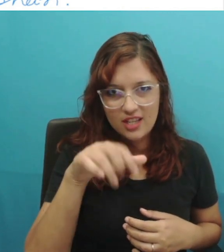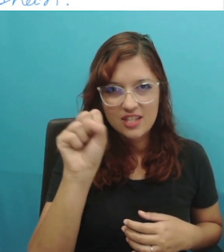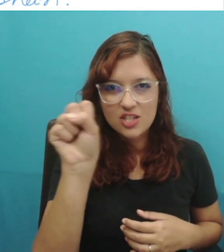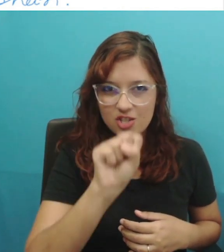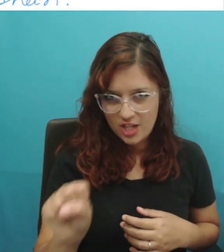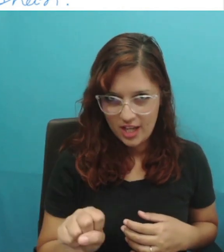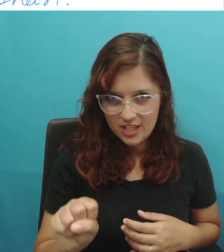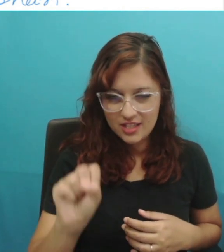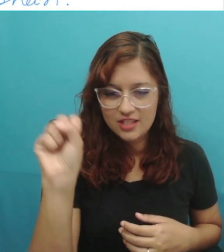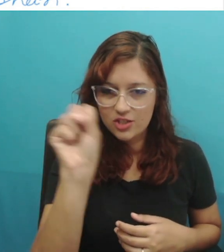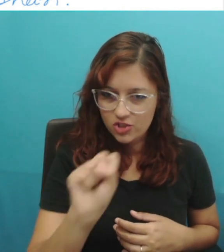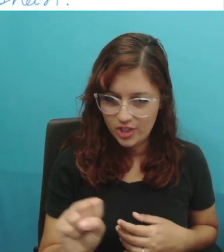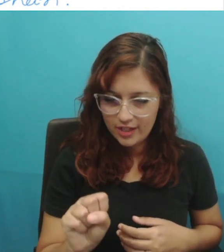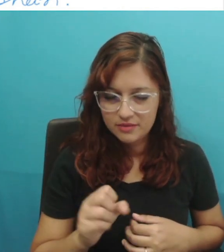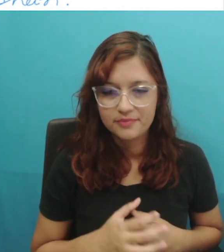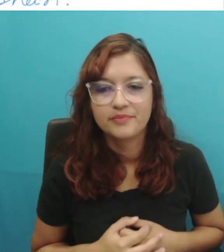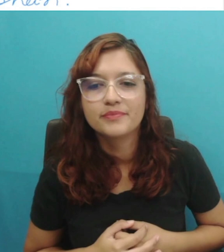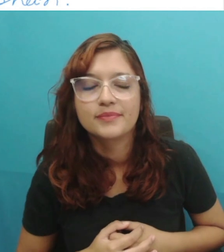na Shein.